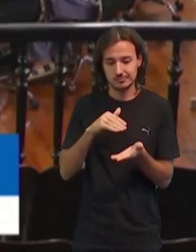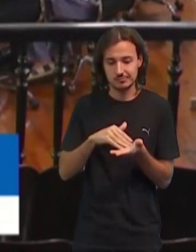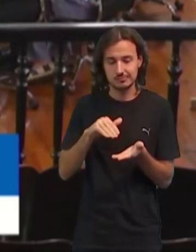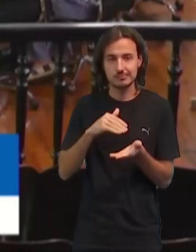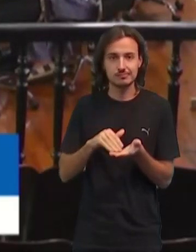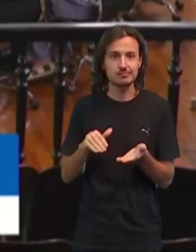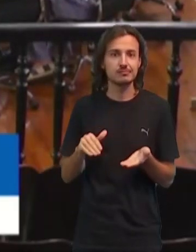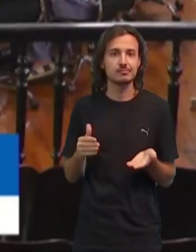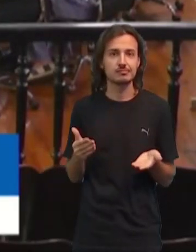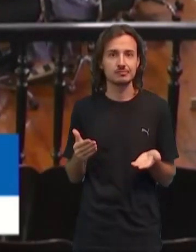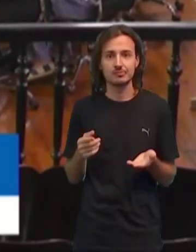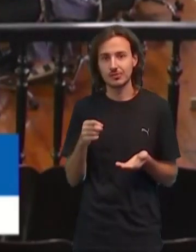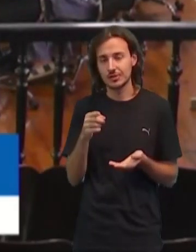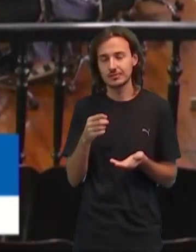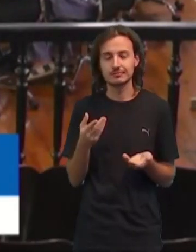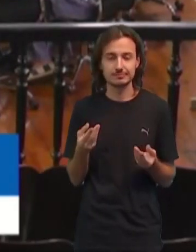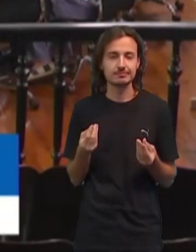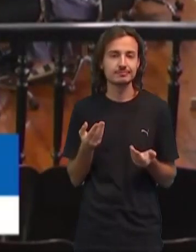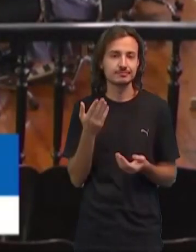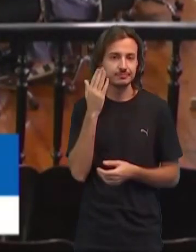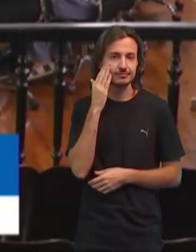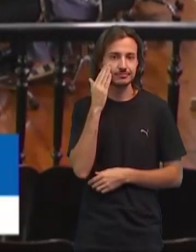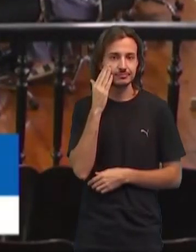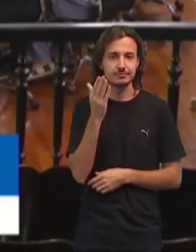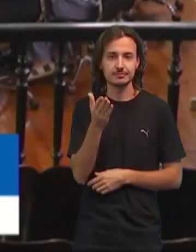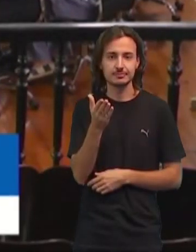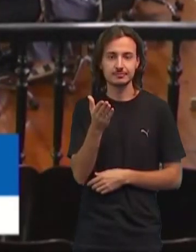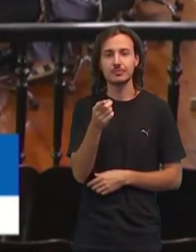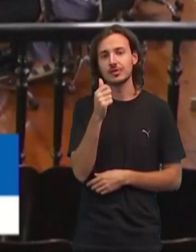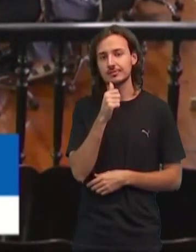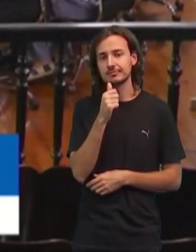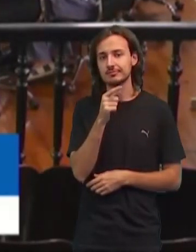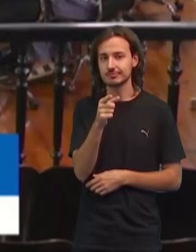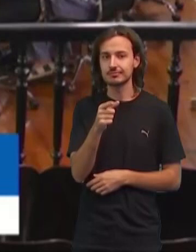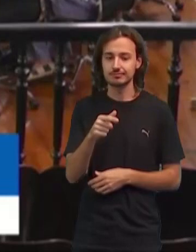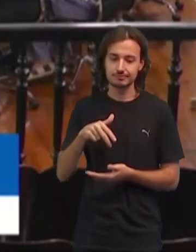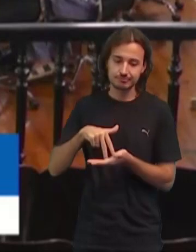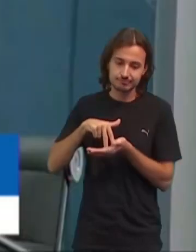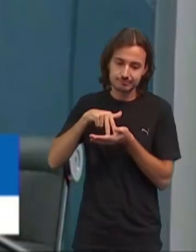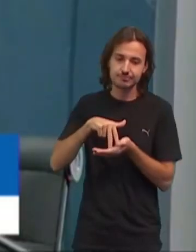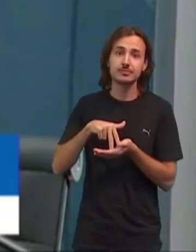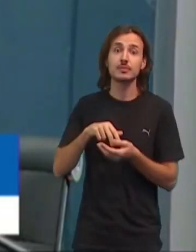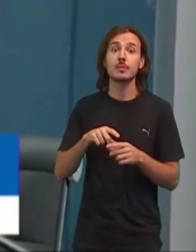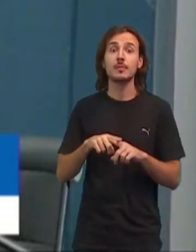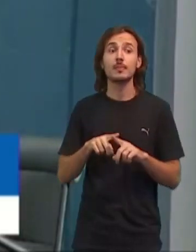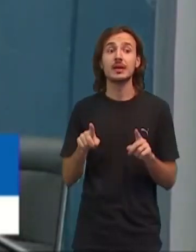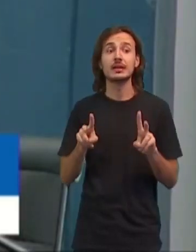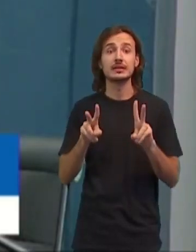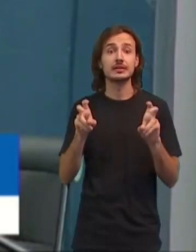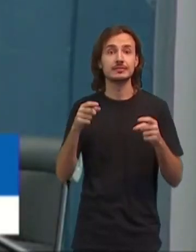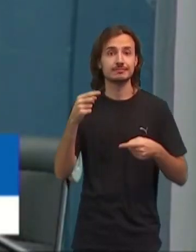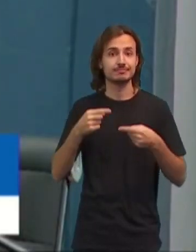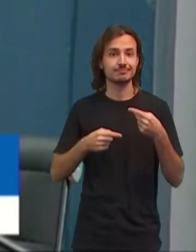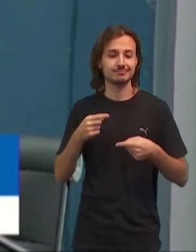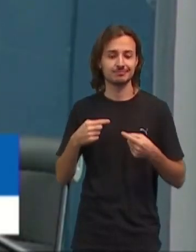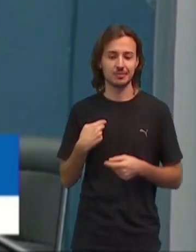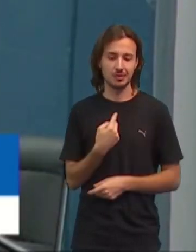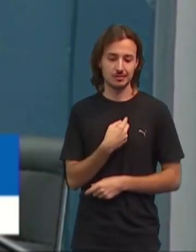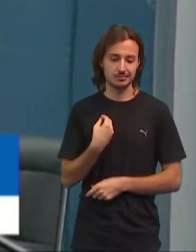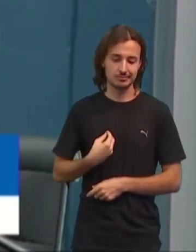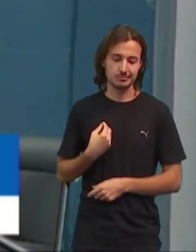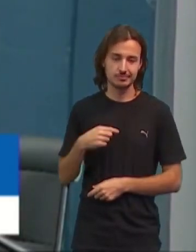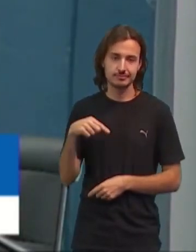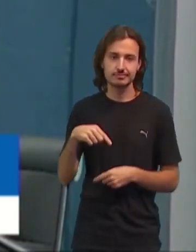qual conheço a senhora filha, mas a questão política, nós estamos na política, e essa